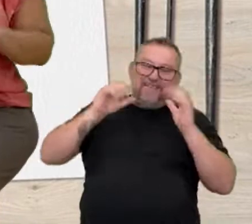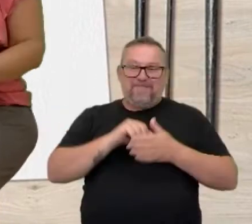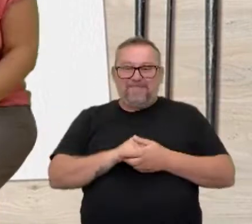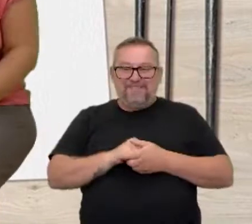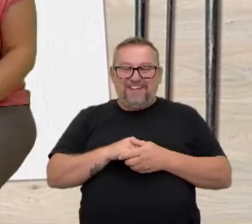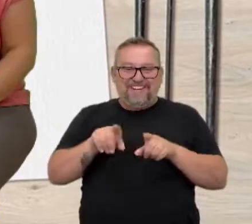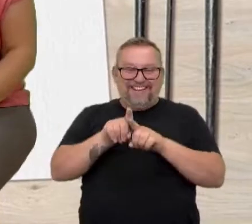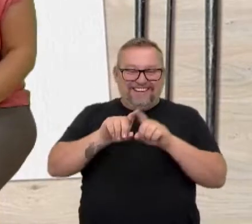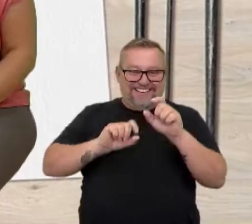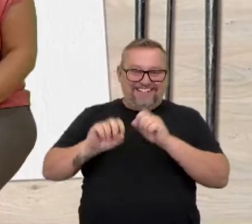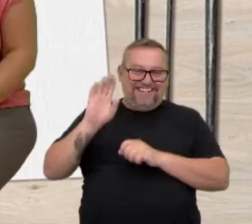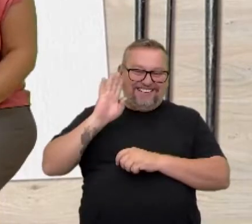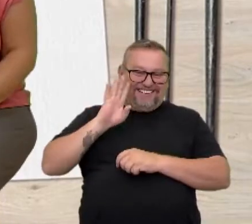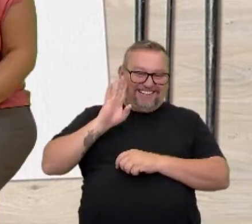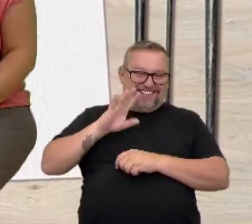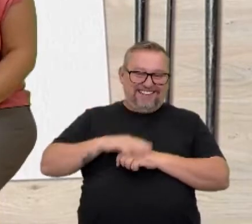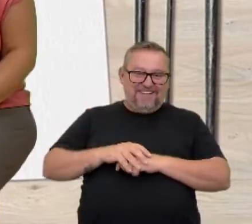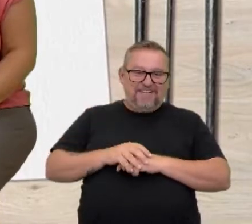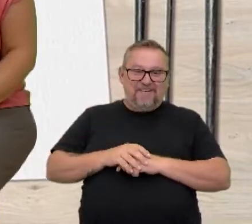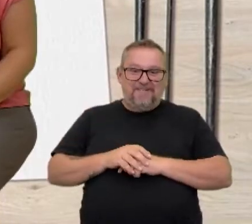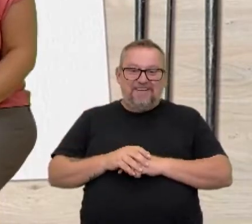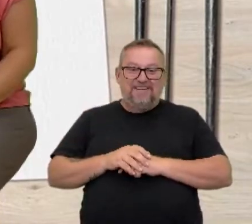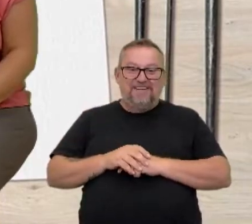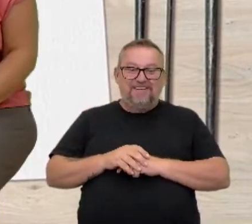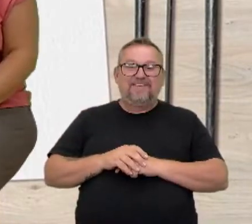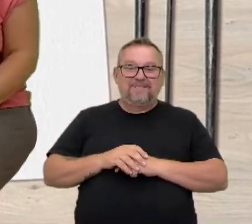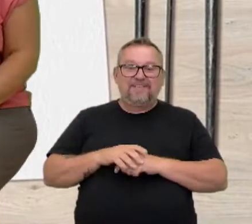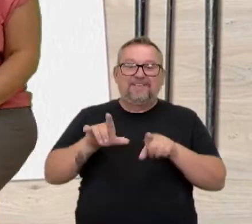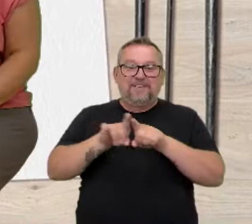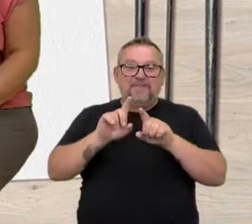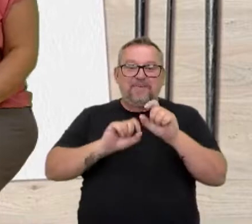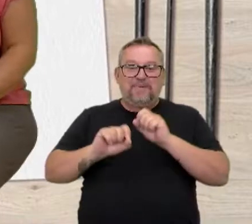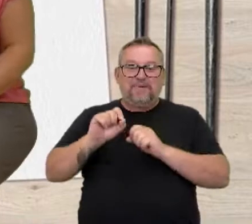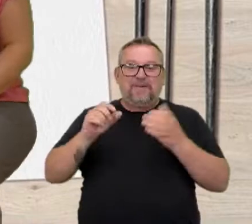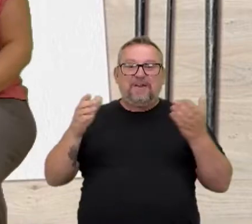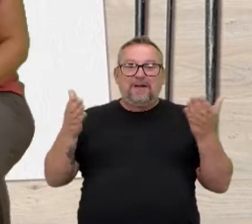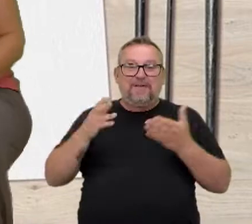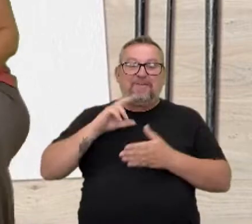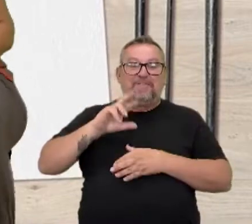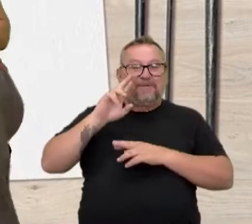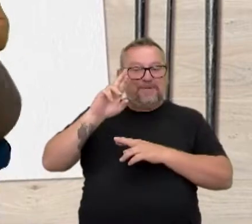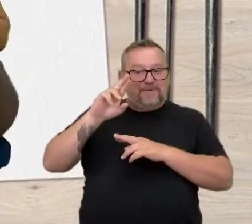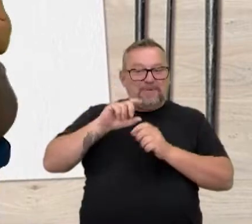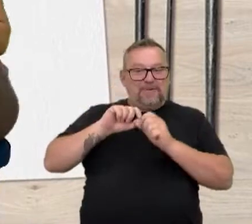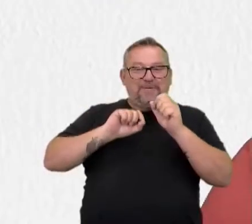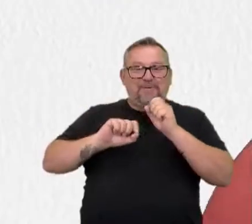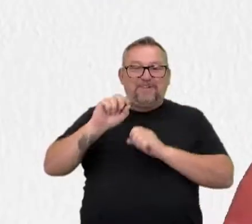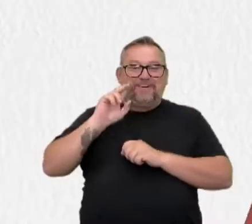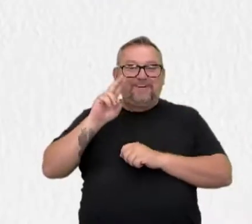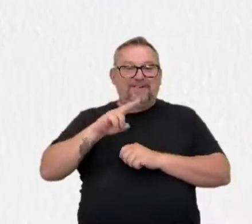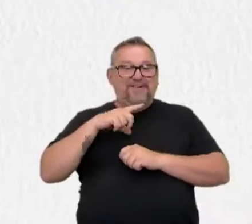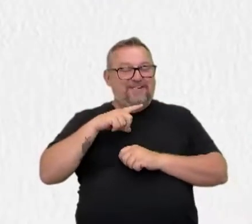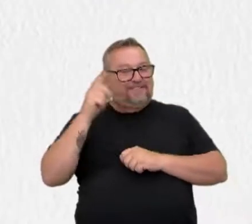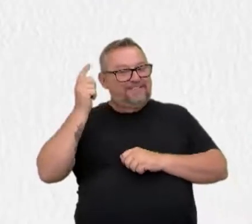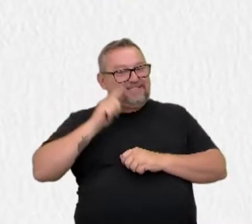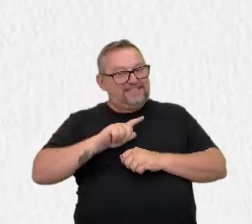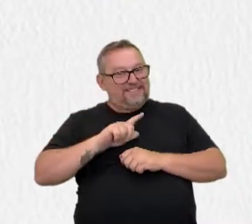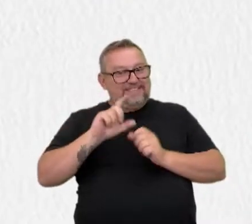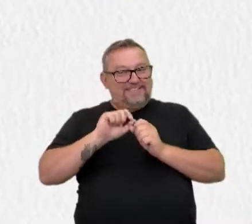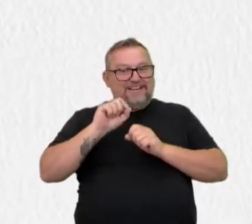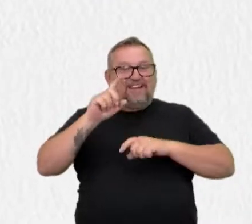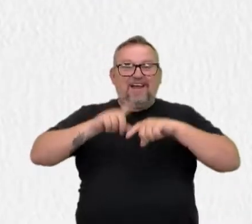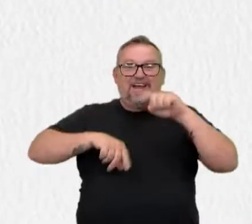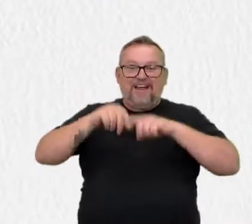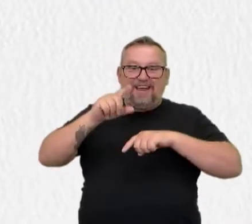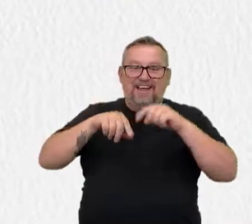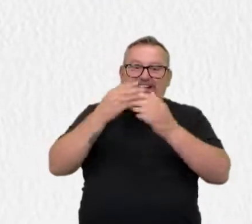Pronto, foi uma careta bonita. Gente, eu só espero. O que será que vão construir com relação a esse material,